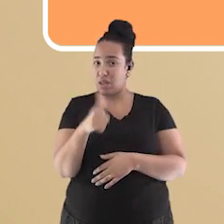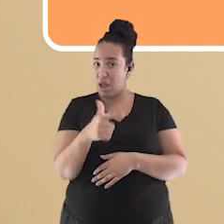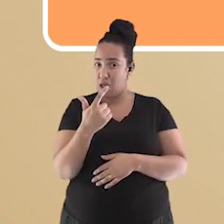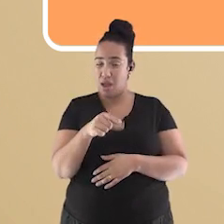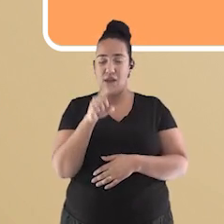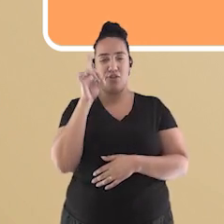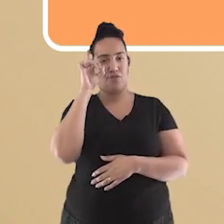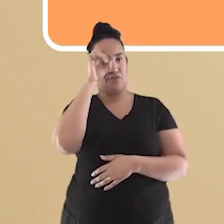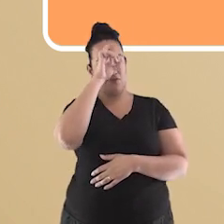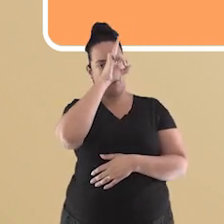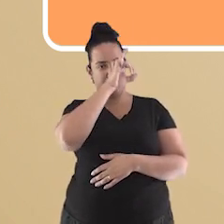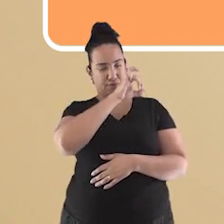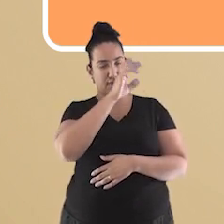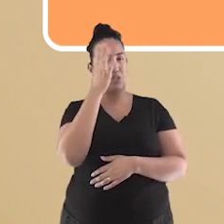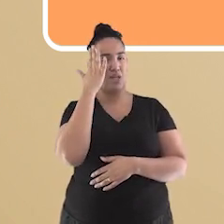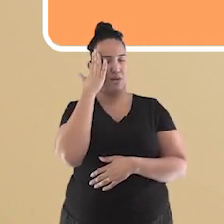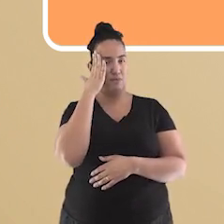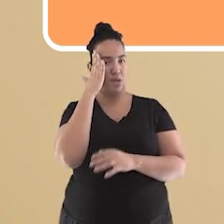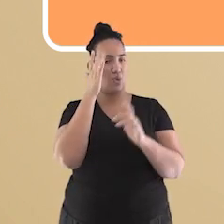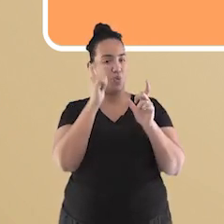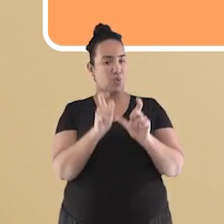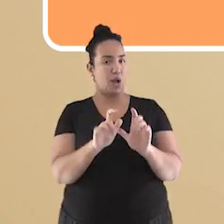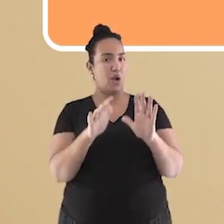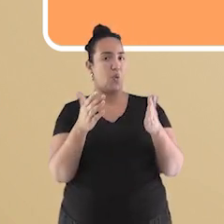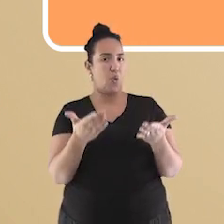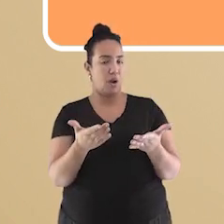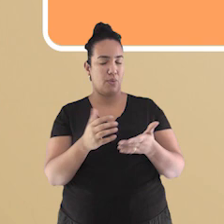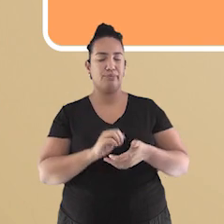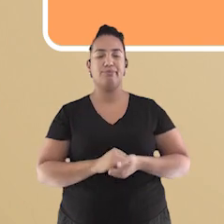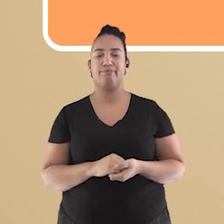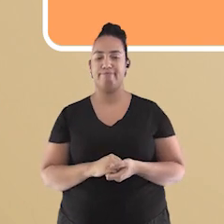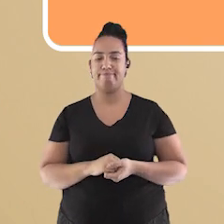um pouco difícil se localizar nos lugares.